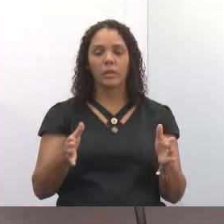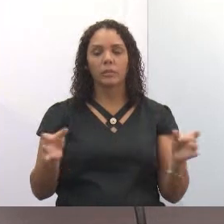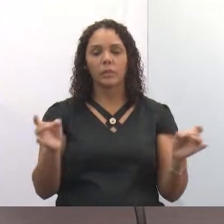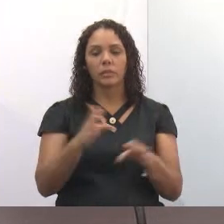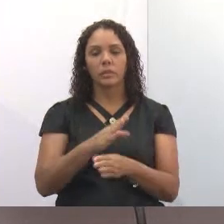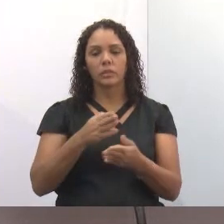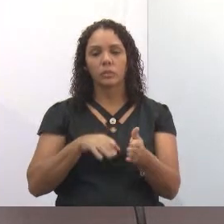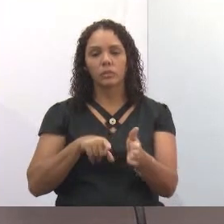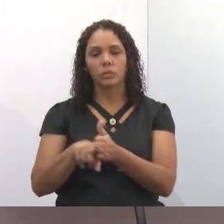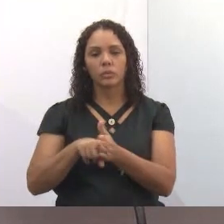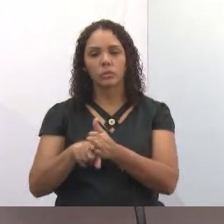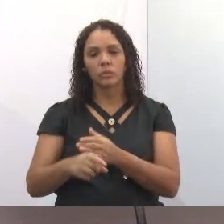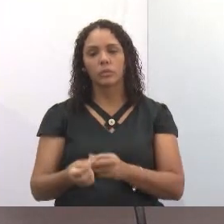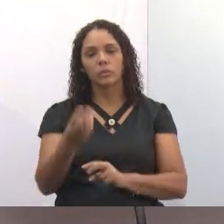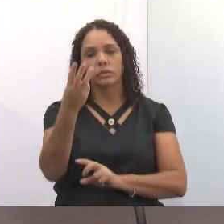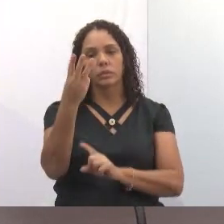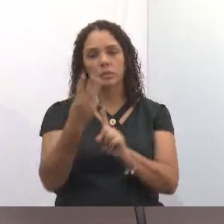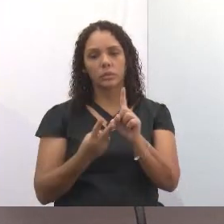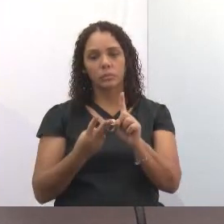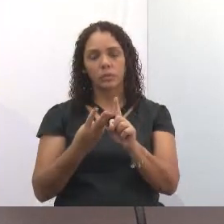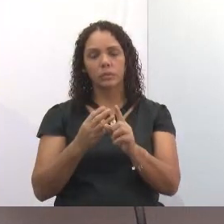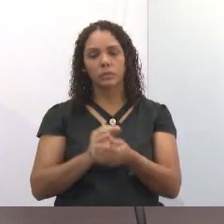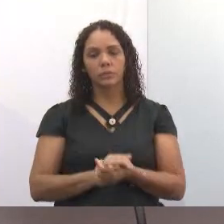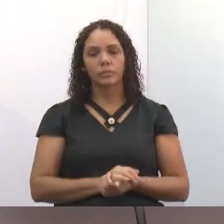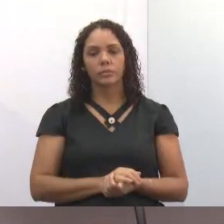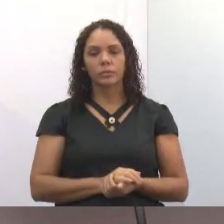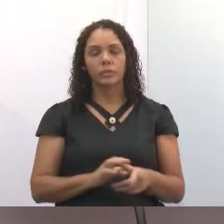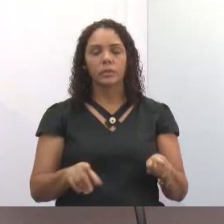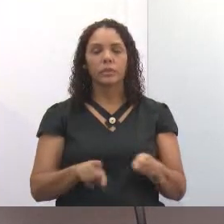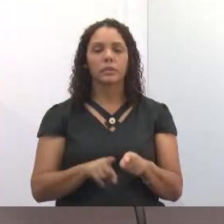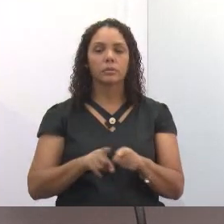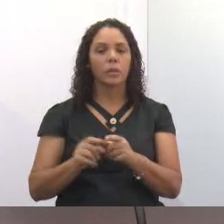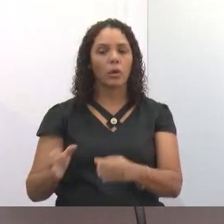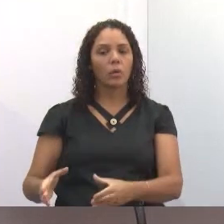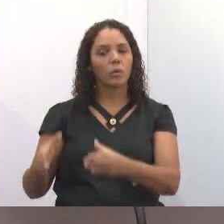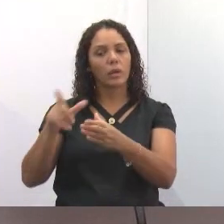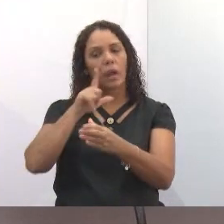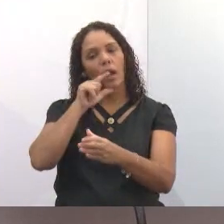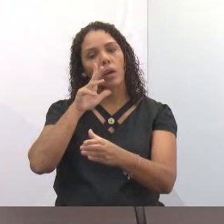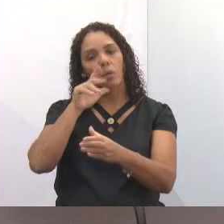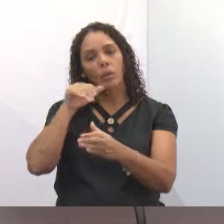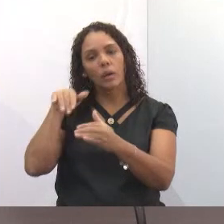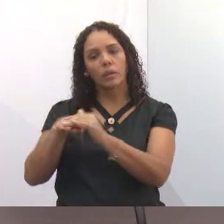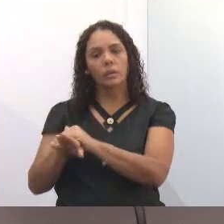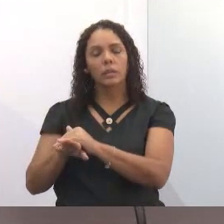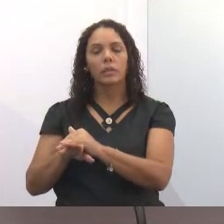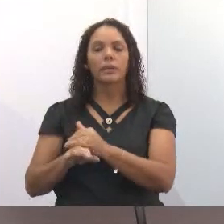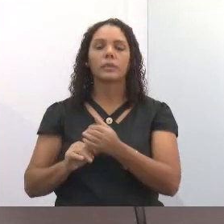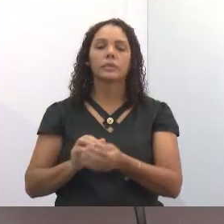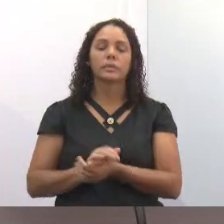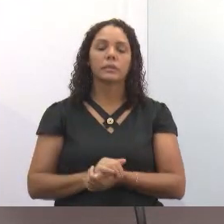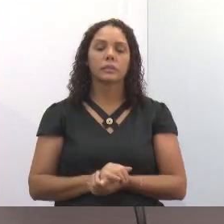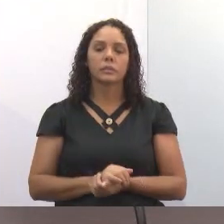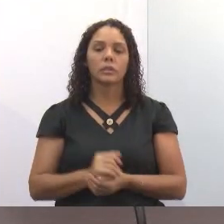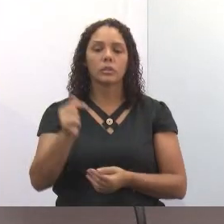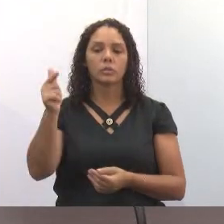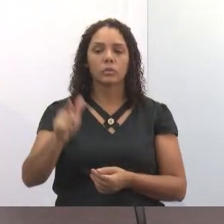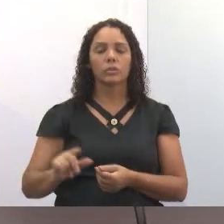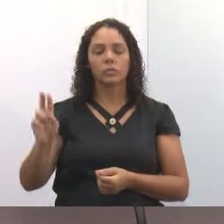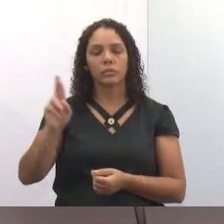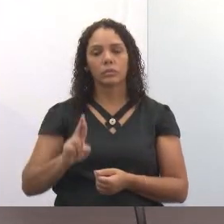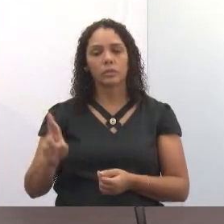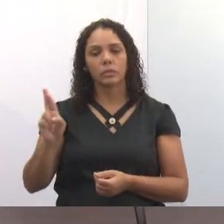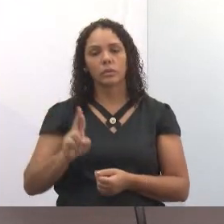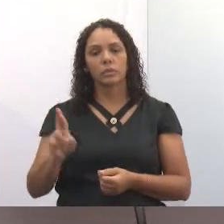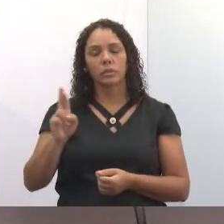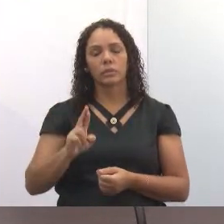qualidade da água é de 3 meses. Além disso, o reservatório será novamente colocado em utilização para